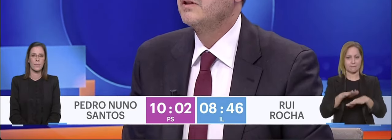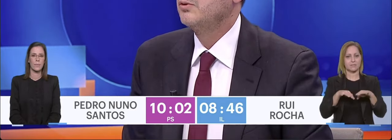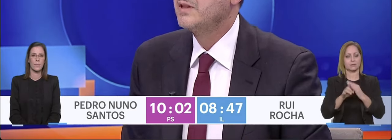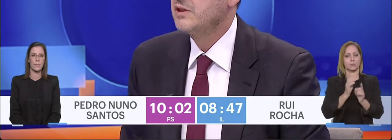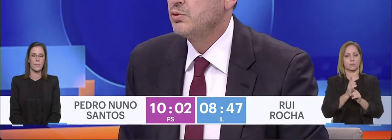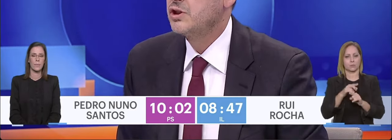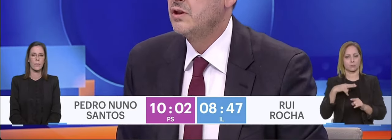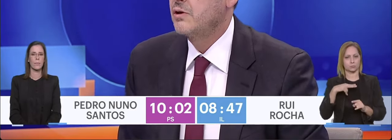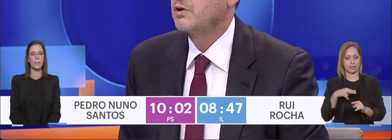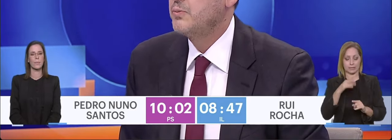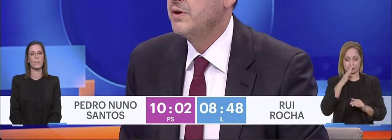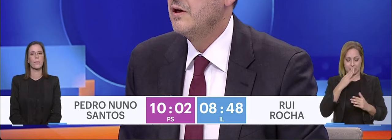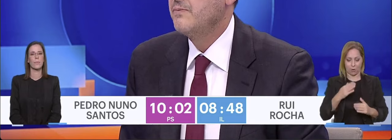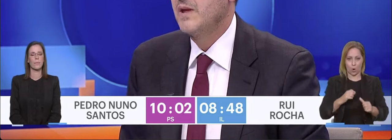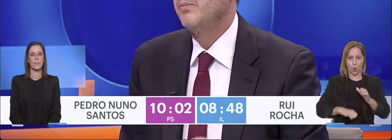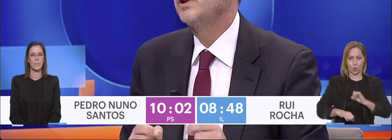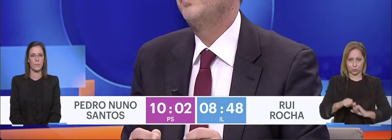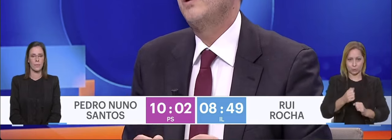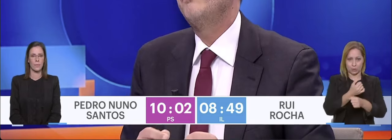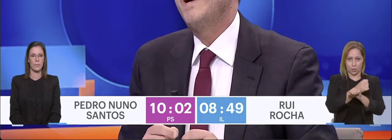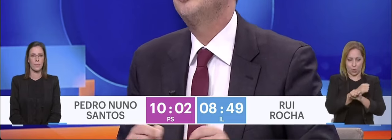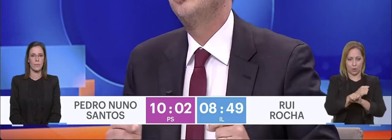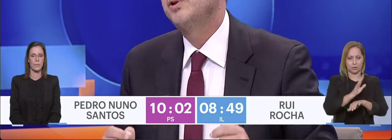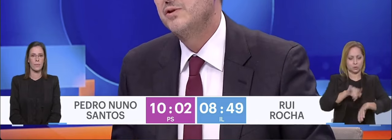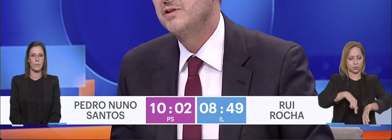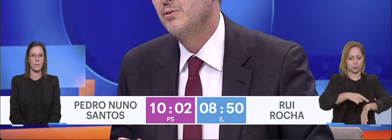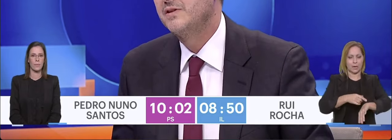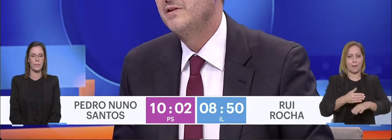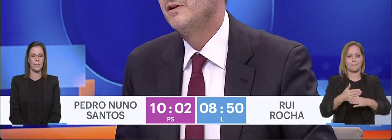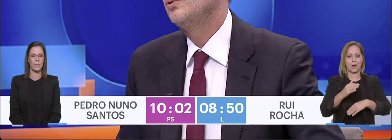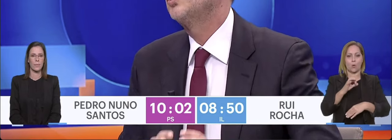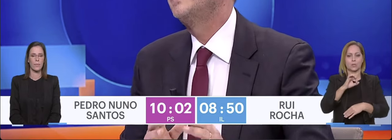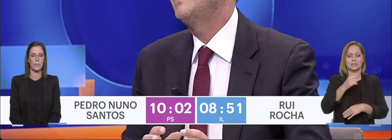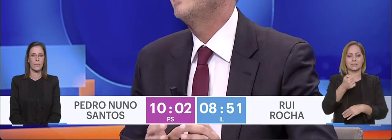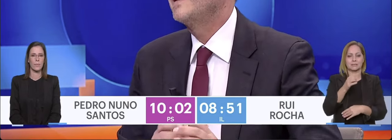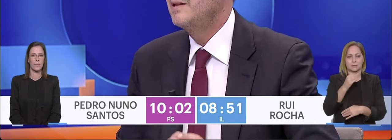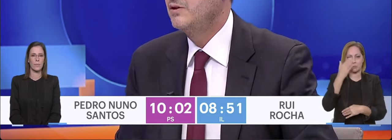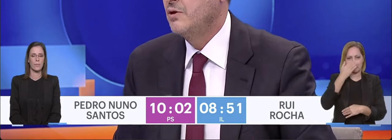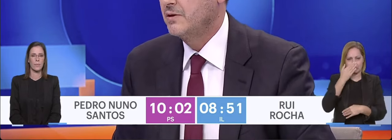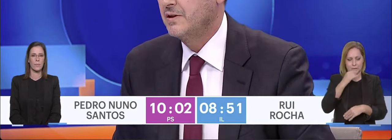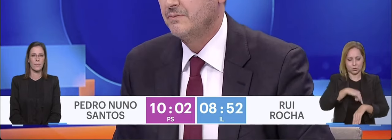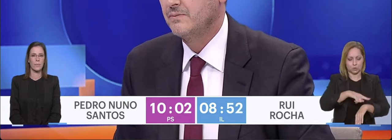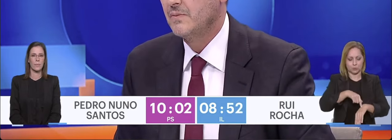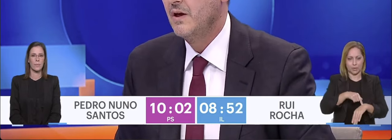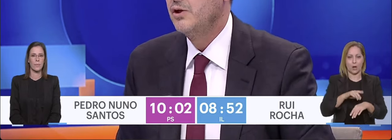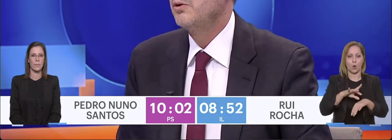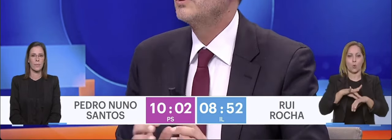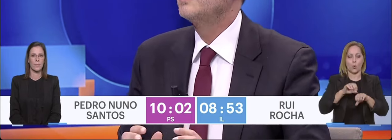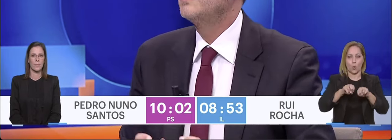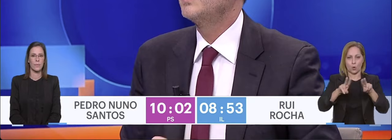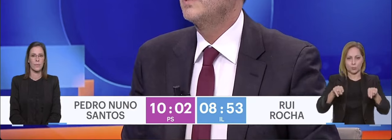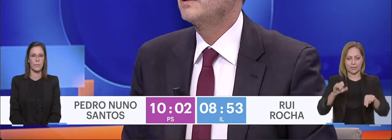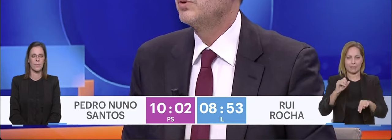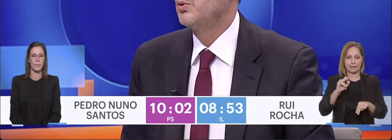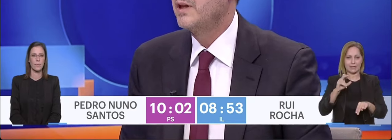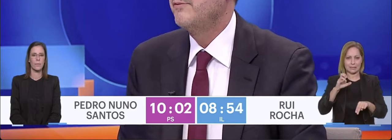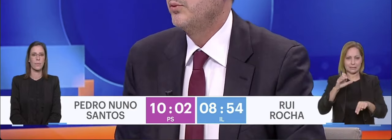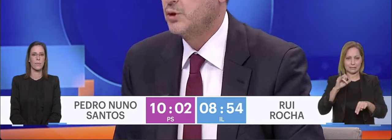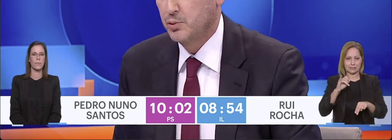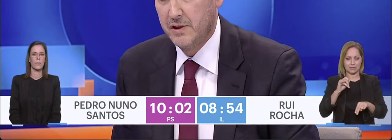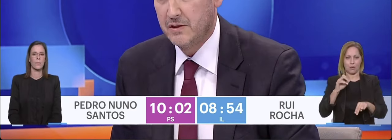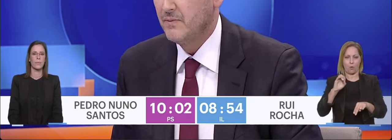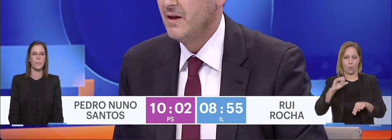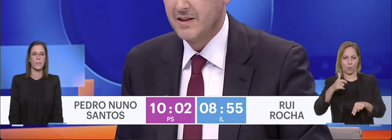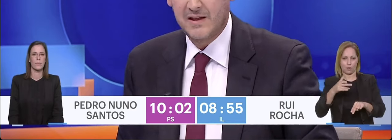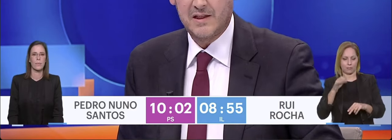dia alguém que precisa de uma cirurgia de Ortopedia pode esperar mais de 850 dias no hospital Garcia de Horta e o que nós dizemos é que essa pessoa